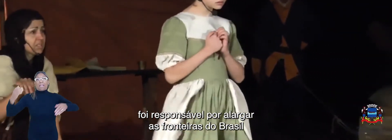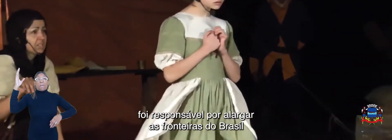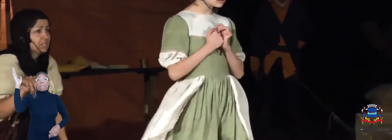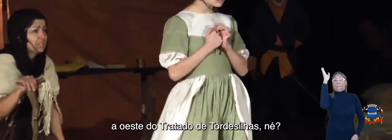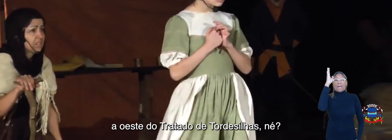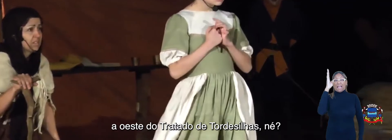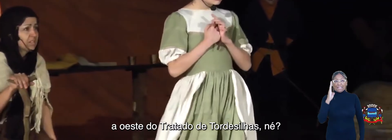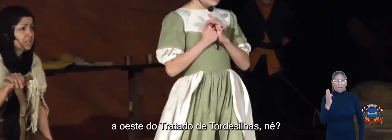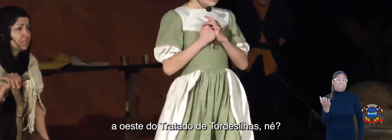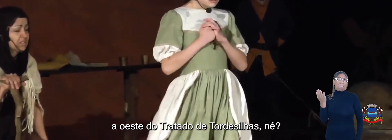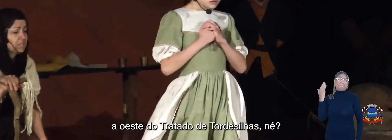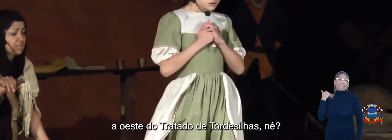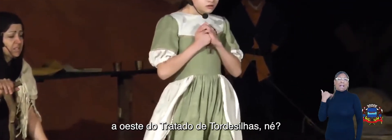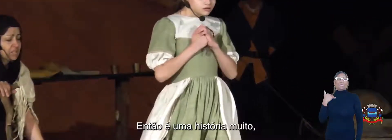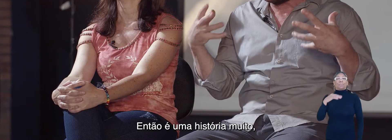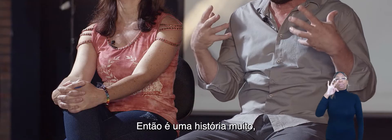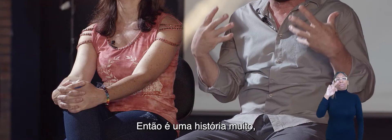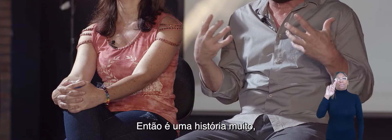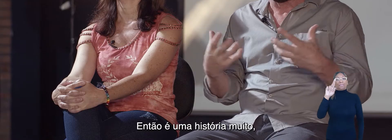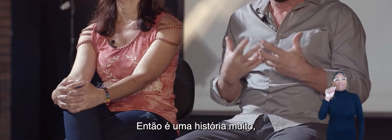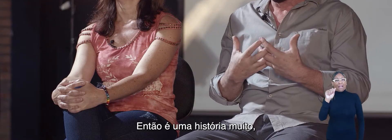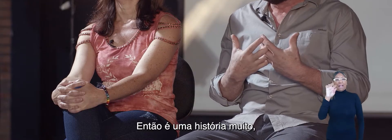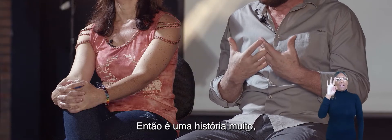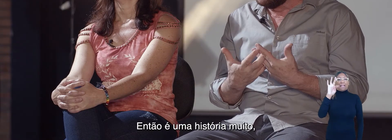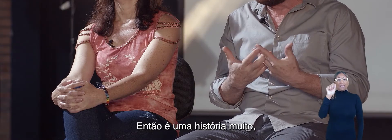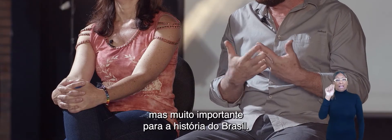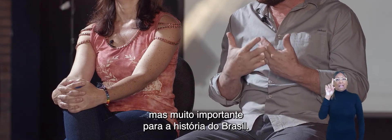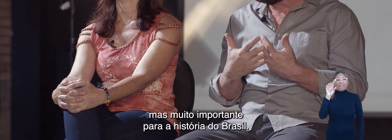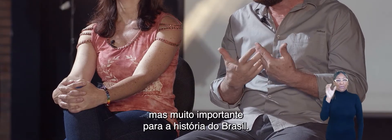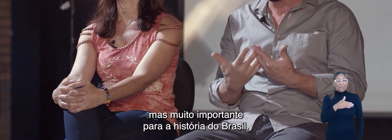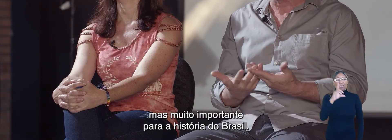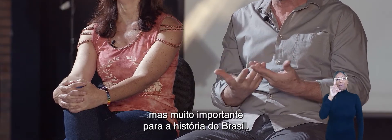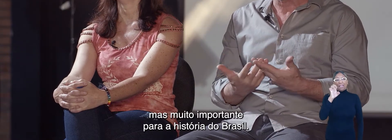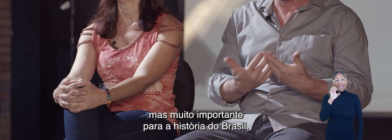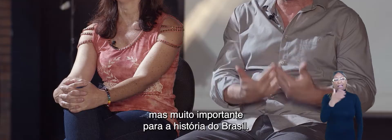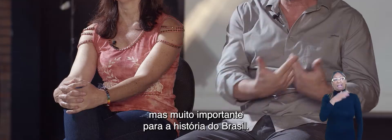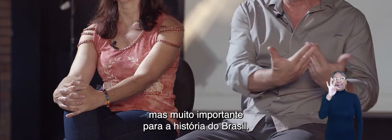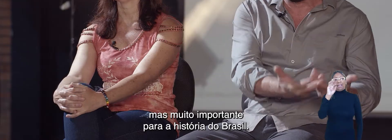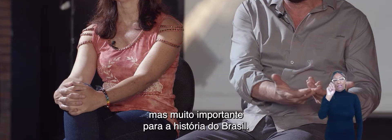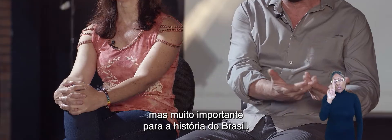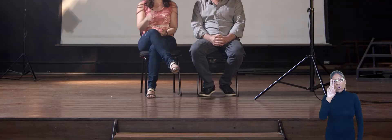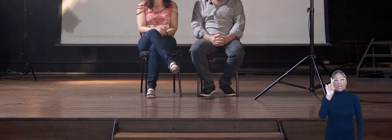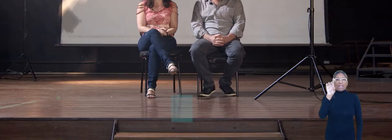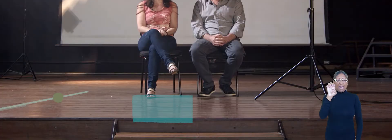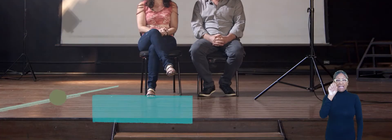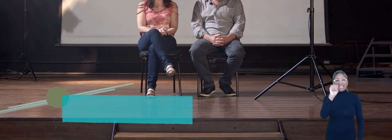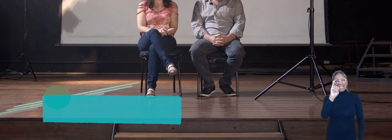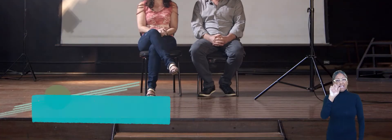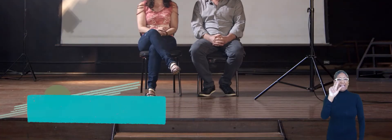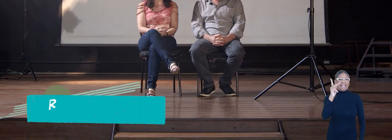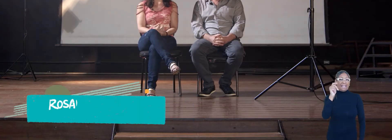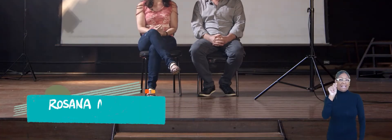as fronteiras do Brasil ao oeste do Tratado de Tordesilhas, né? Então, é uma história muito, mas muito importante para a história do Brasil. A